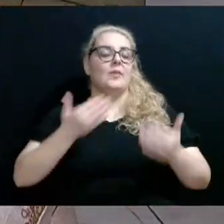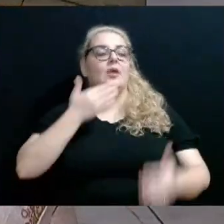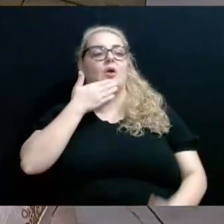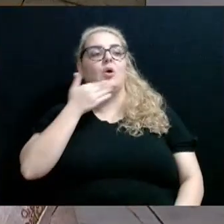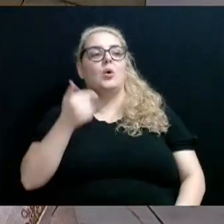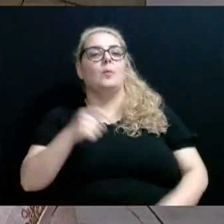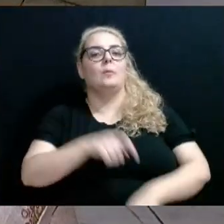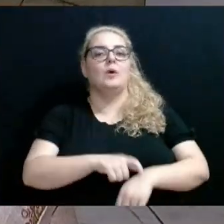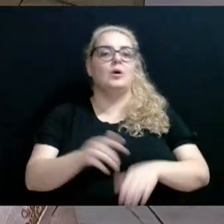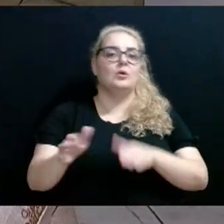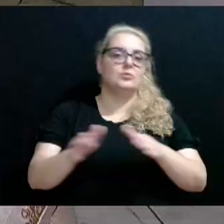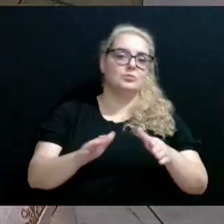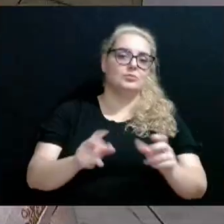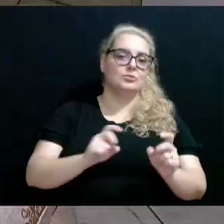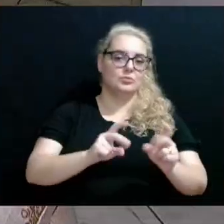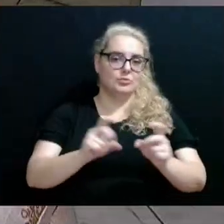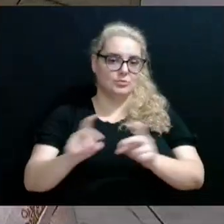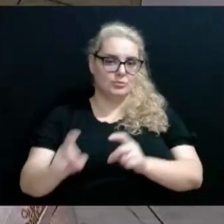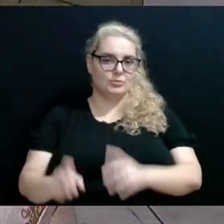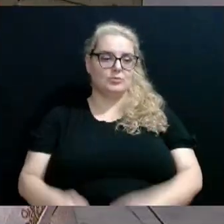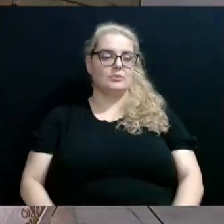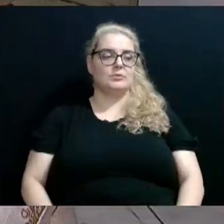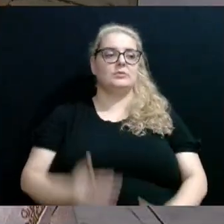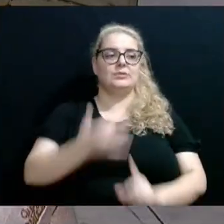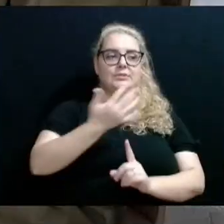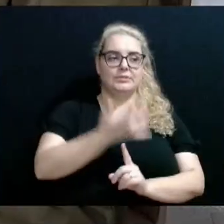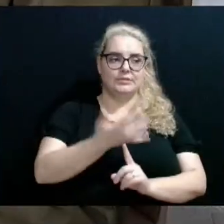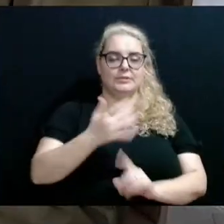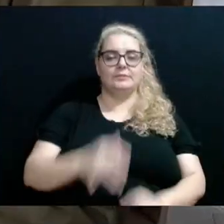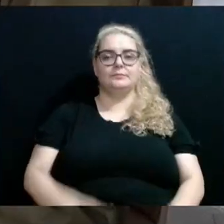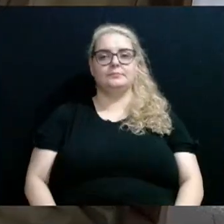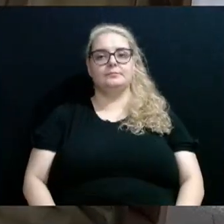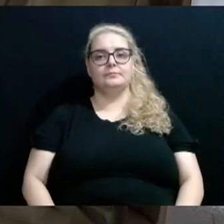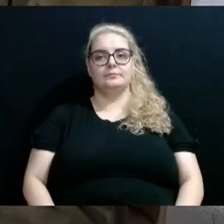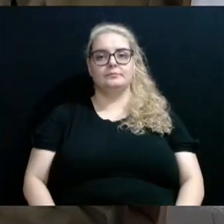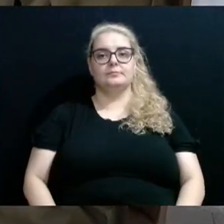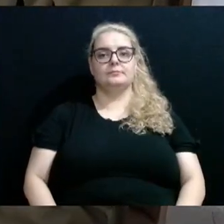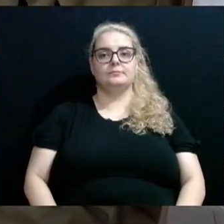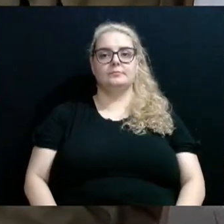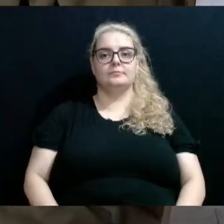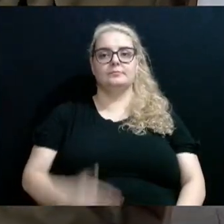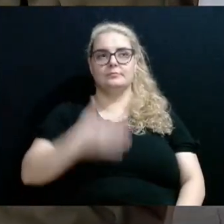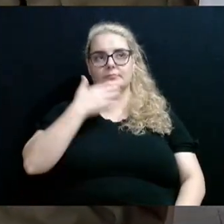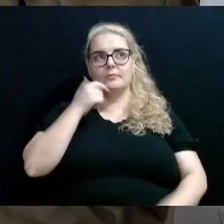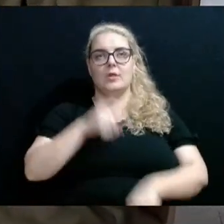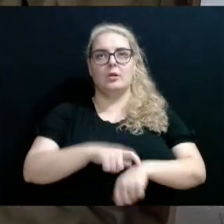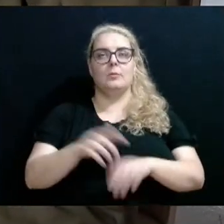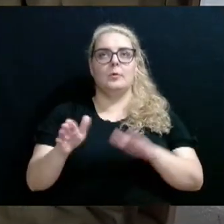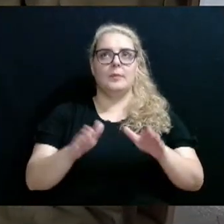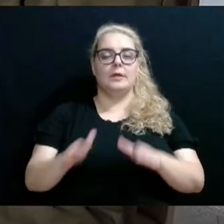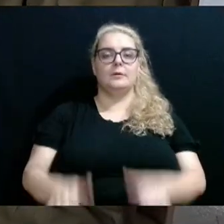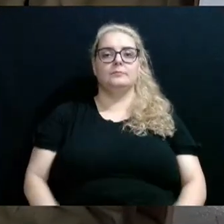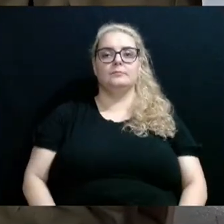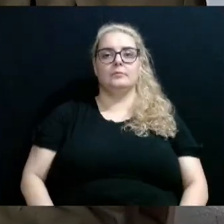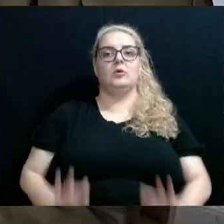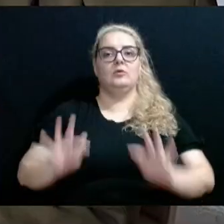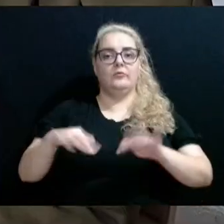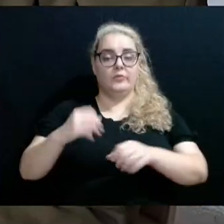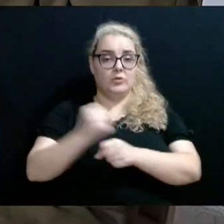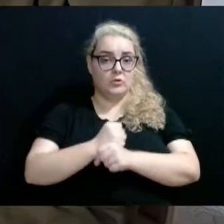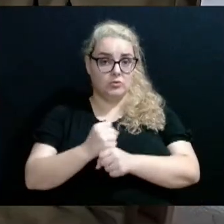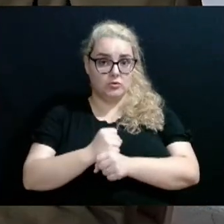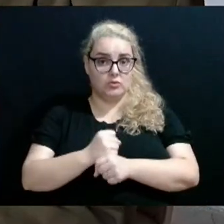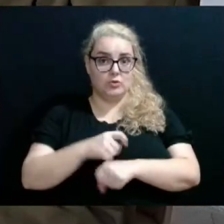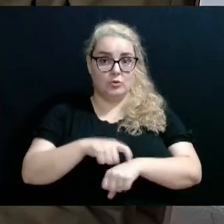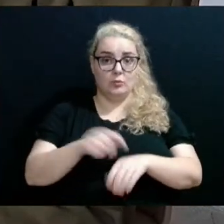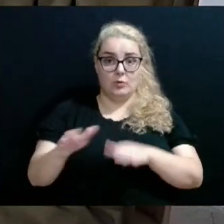período de vendas das velas? Melhor período: final de ano, época de